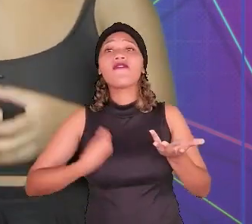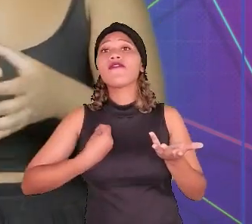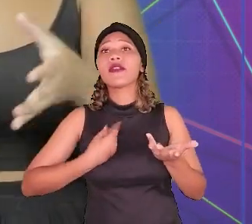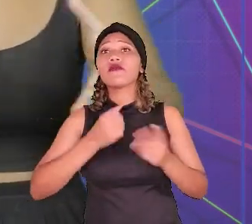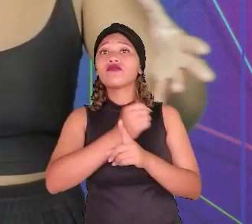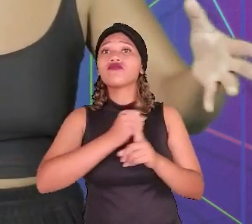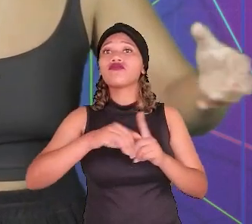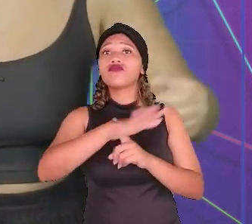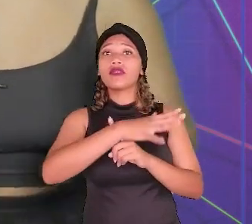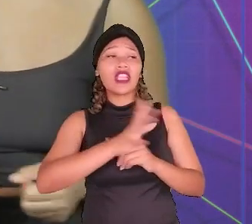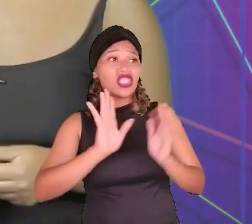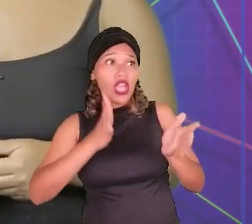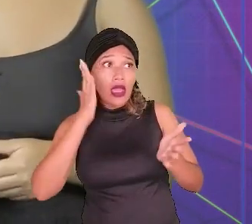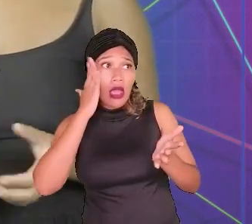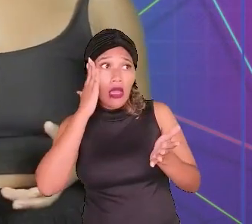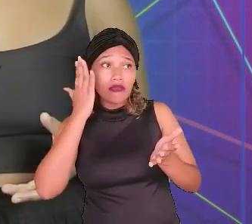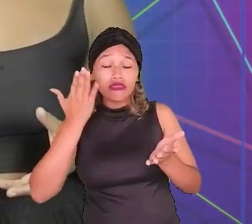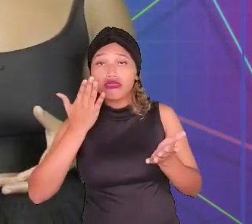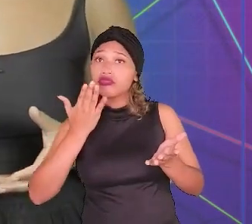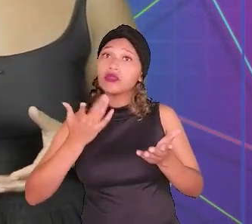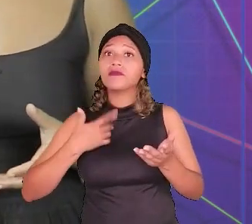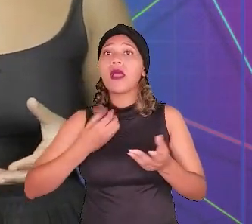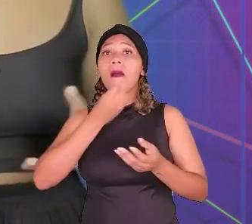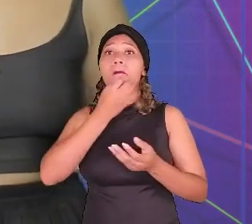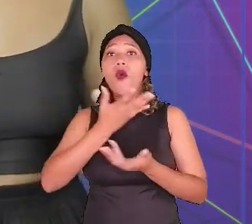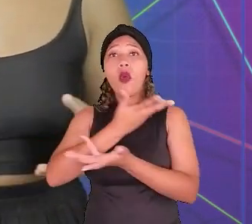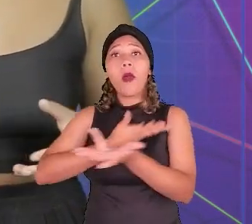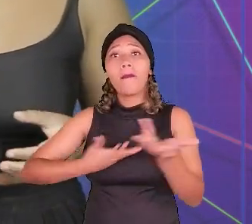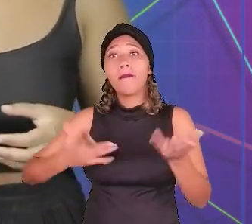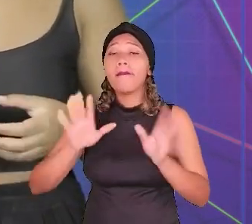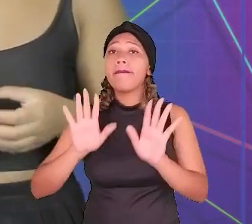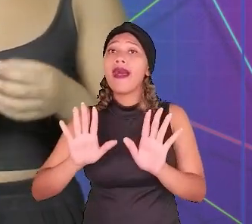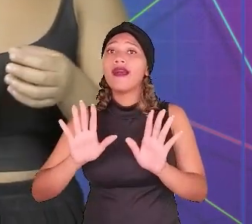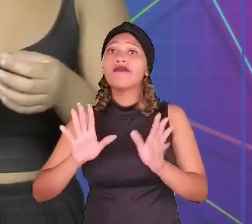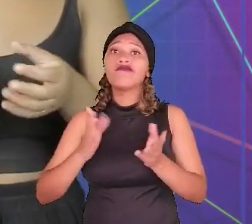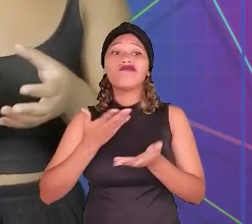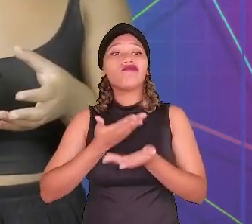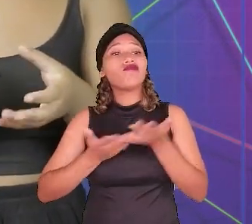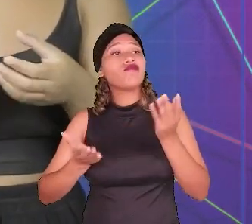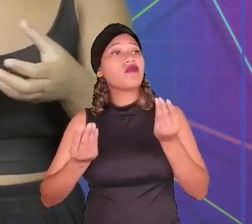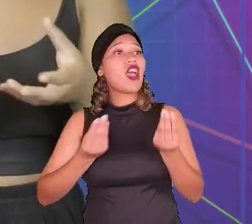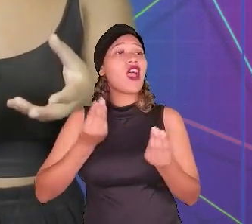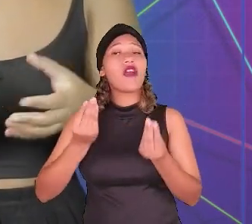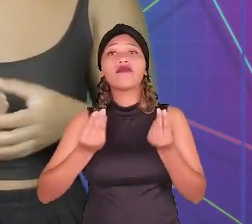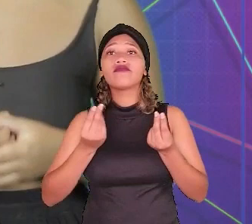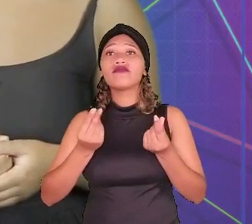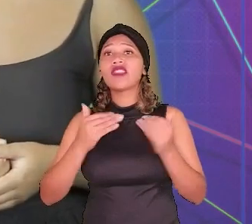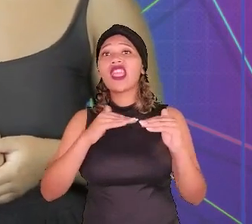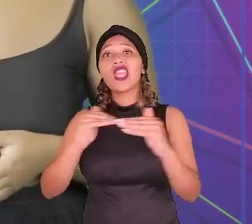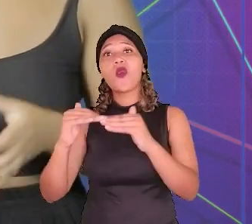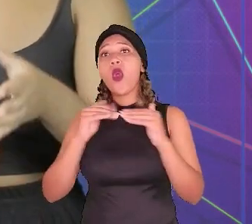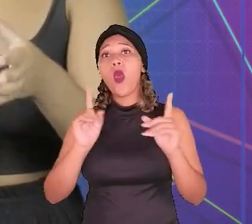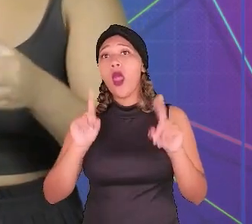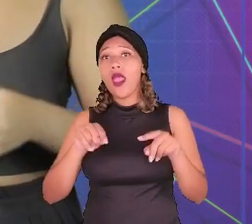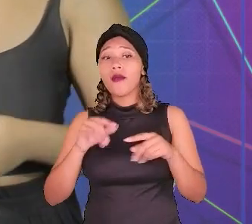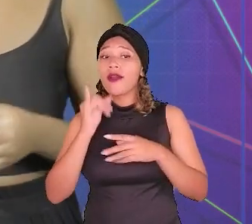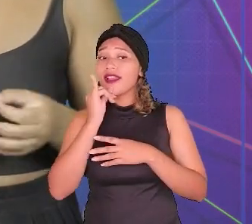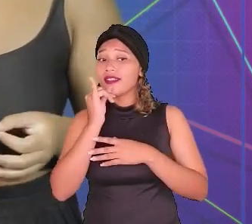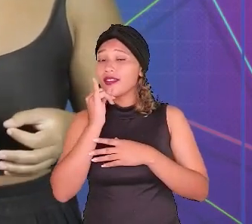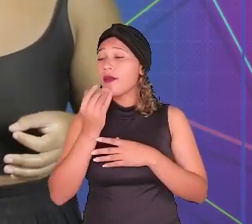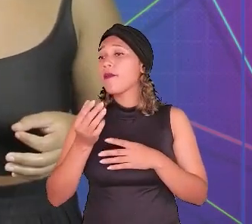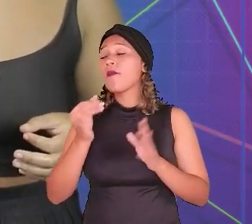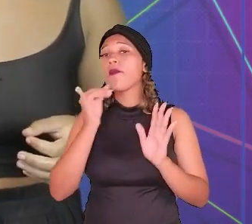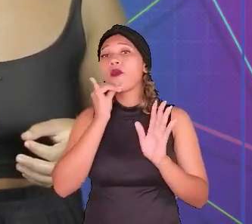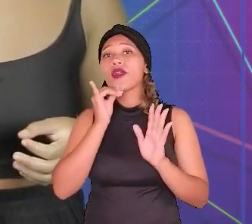conformidade, com o que a sociedade espera. Uma pessoa boa para quem o rodeia, mas pode perder sua individualidade. Um exemplo pode